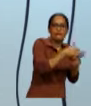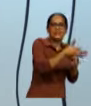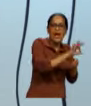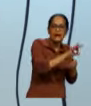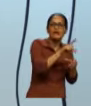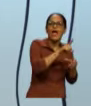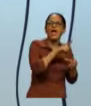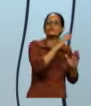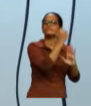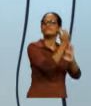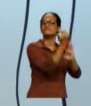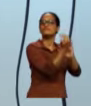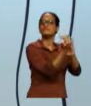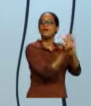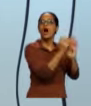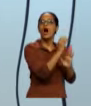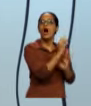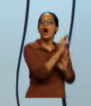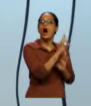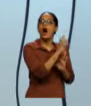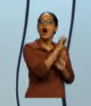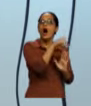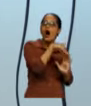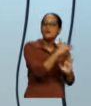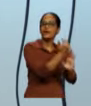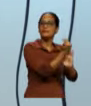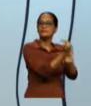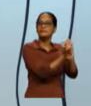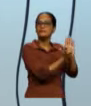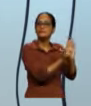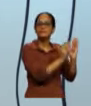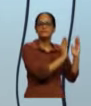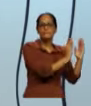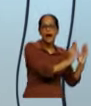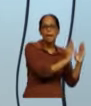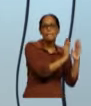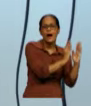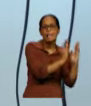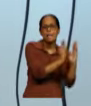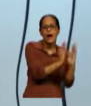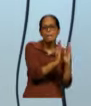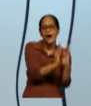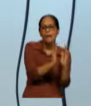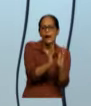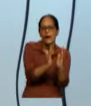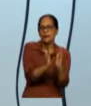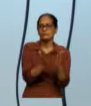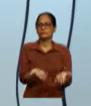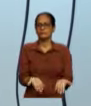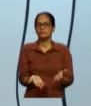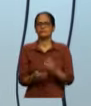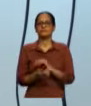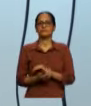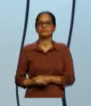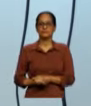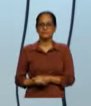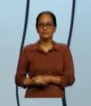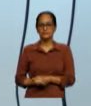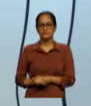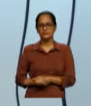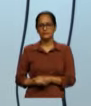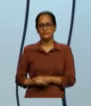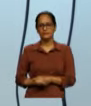ordem, né? E cada ordem tem um nome especial. Depois que atingiu 3 ordens,